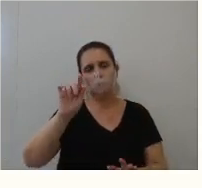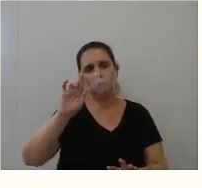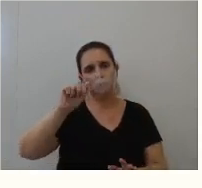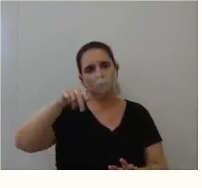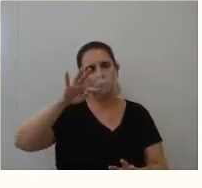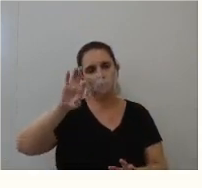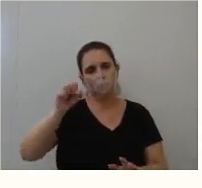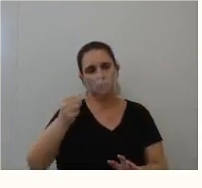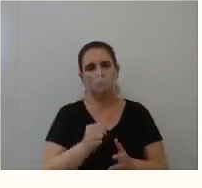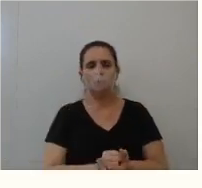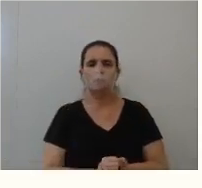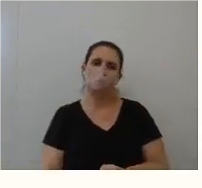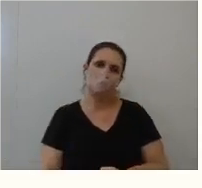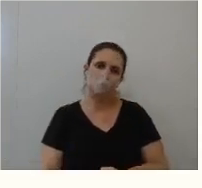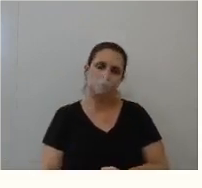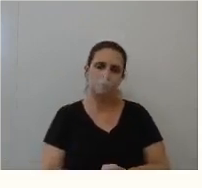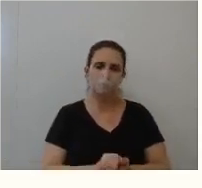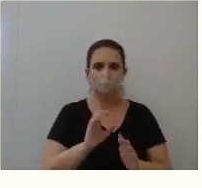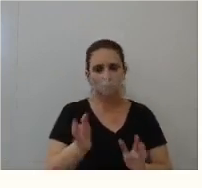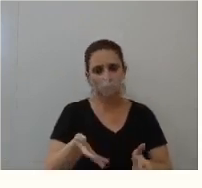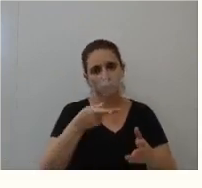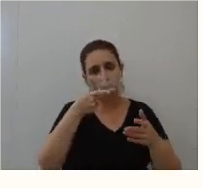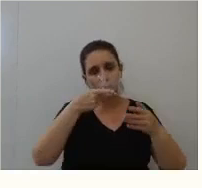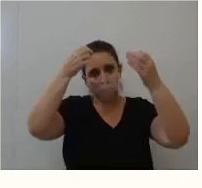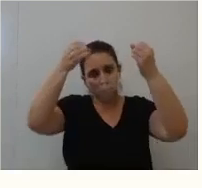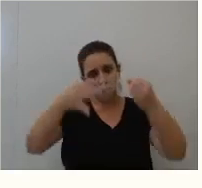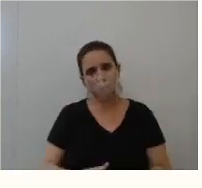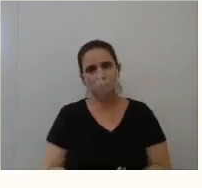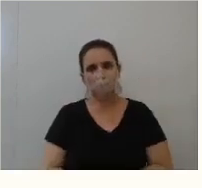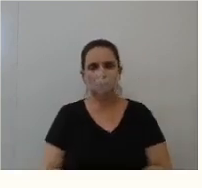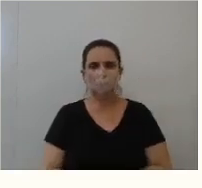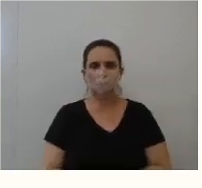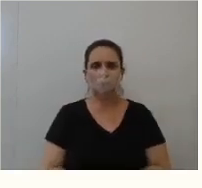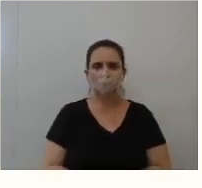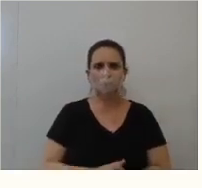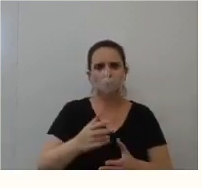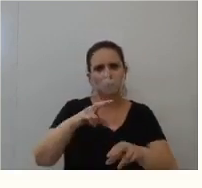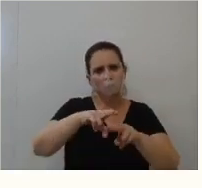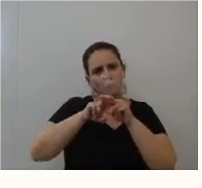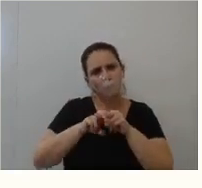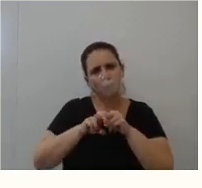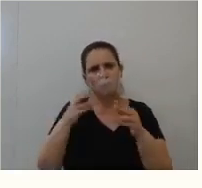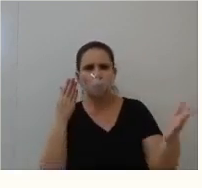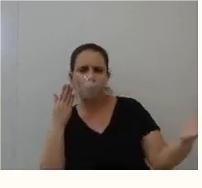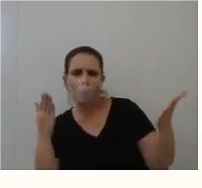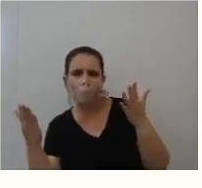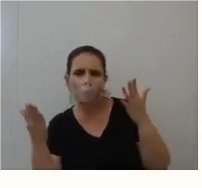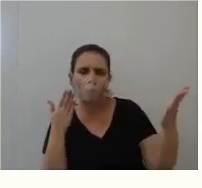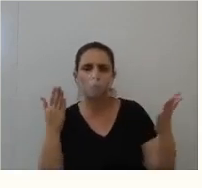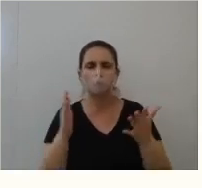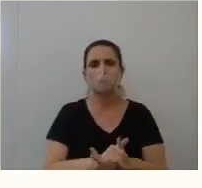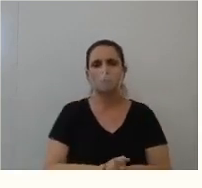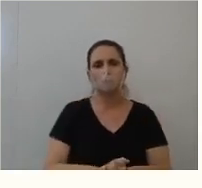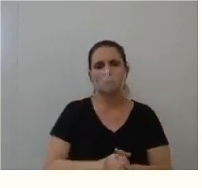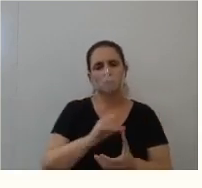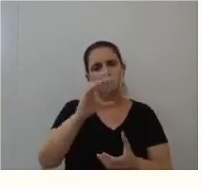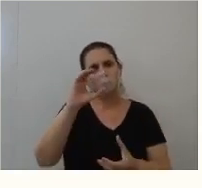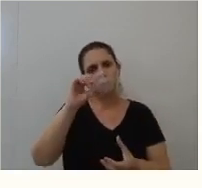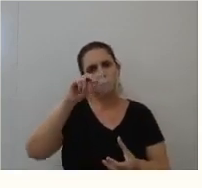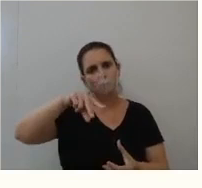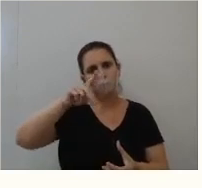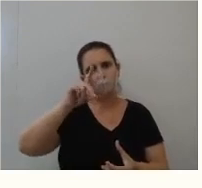trazem as seguintes circunstâncias, como eu tinha dito para vocês, circunstâncias de causa, de comparação, concessão, condição